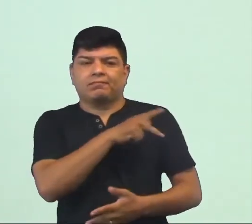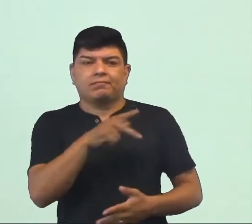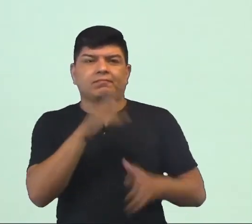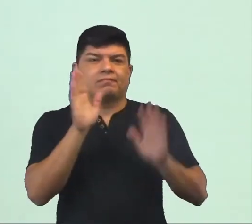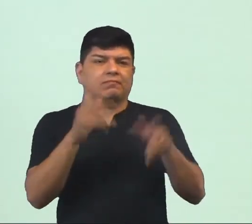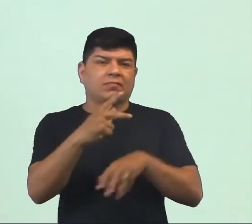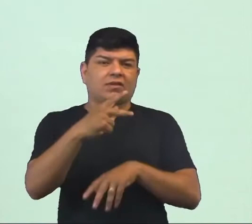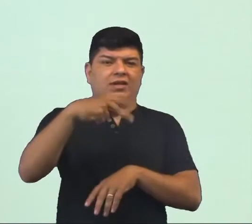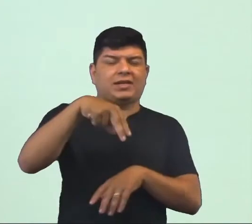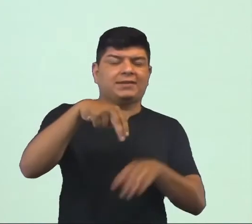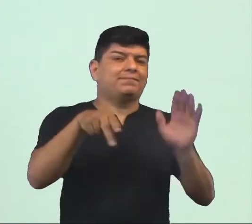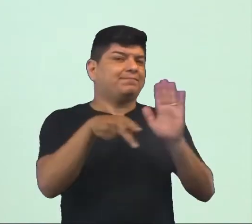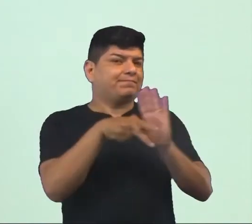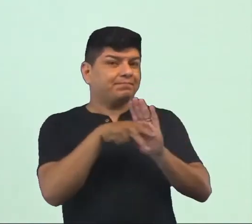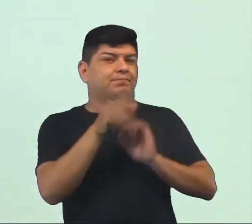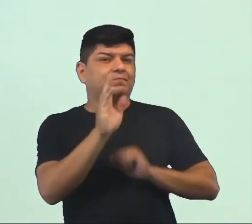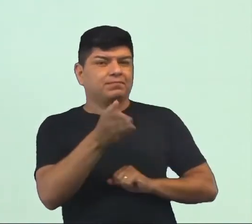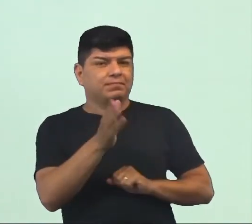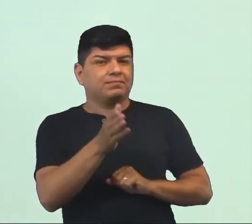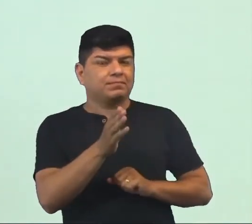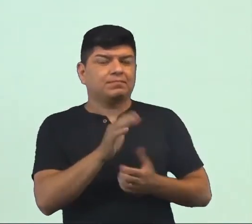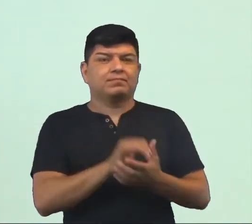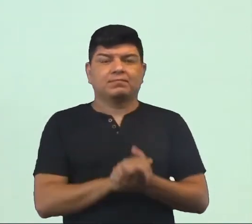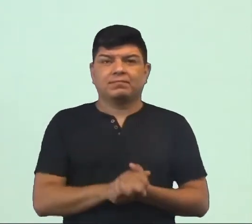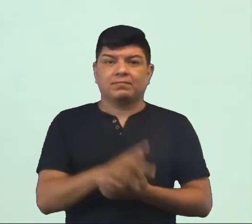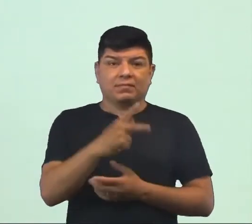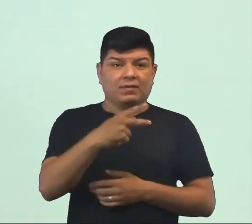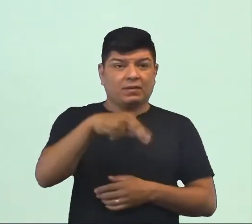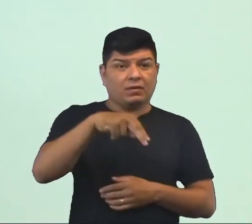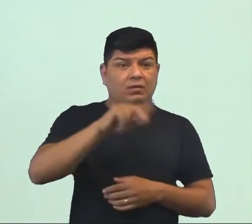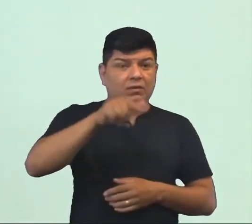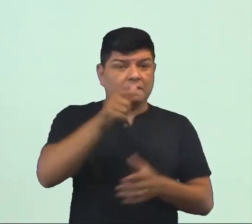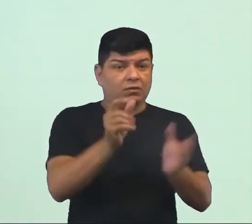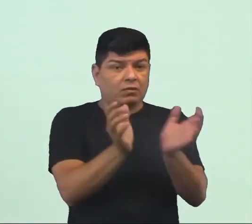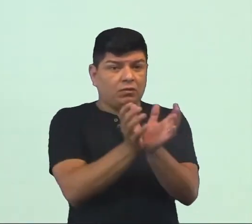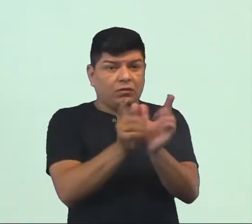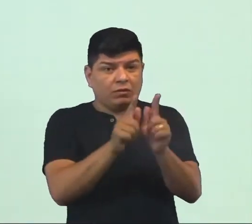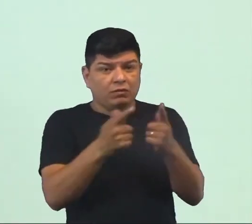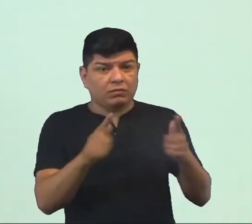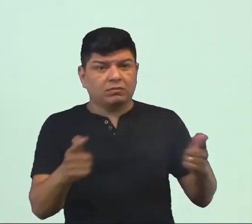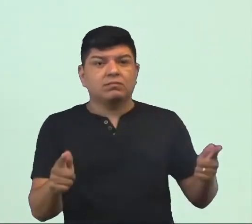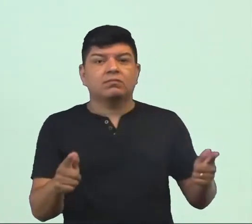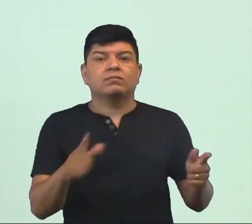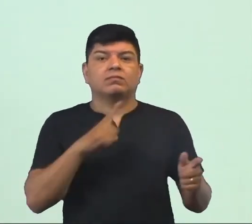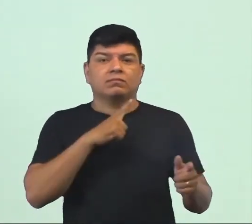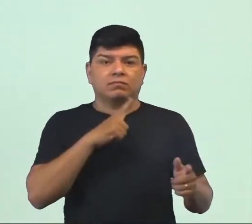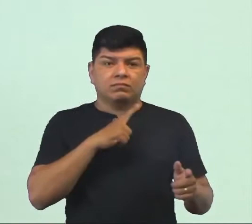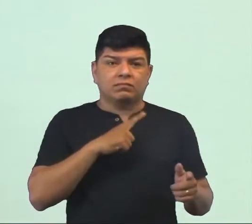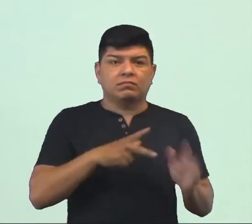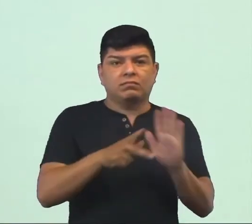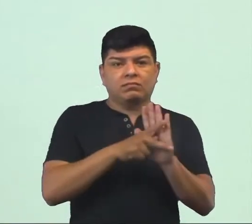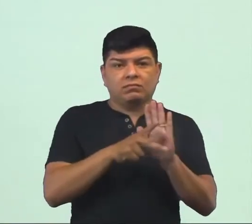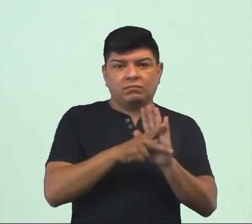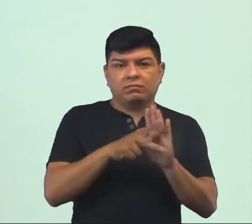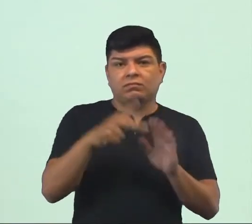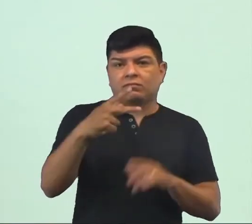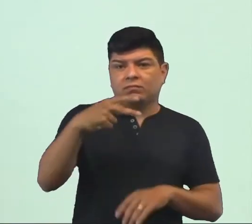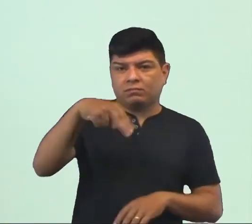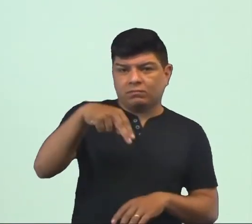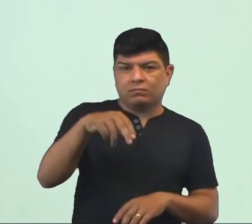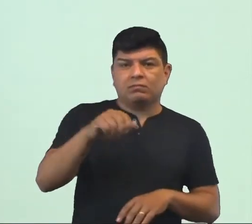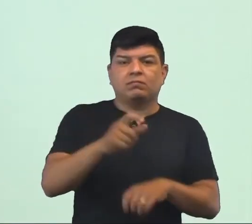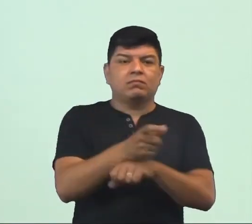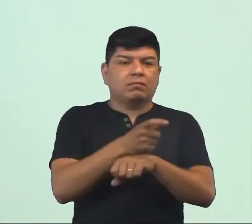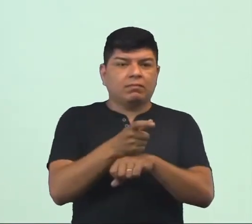falar em pronome possessivo, olha só, né? Pronome já é outra classe gramatical, né, galera? Temos os pronomes e os adjetivos.